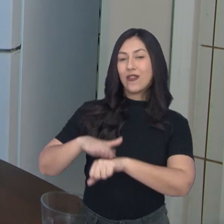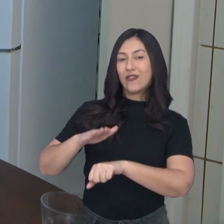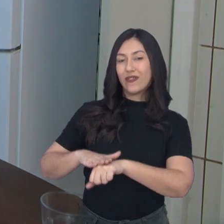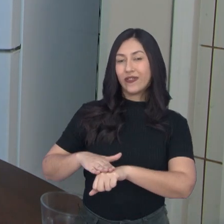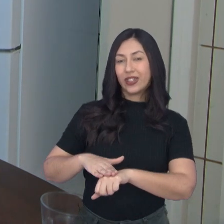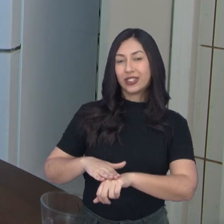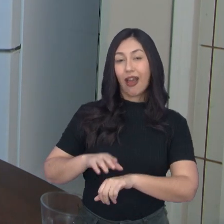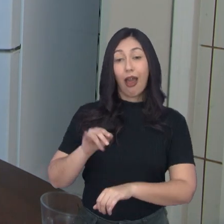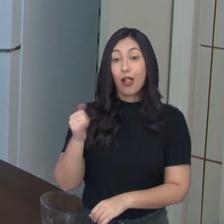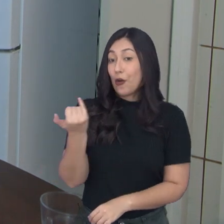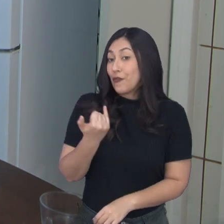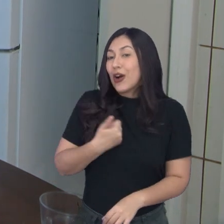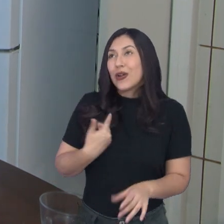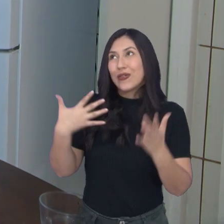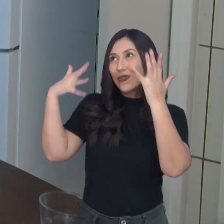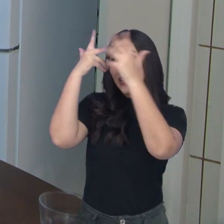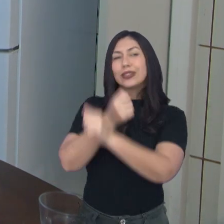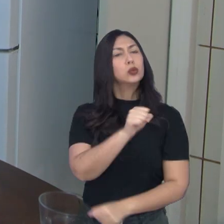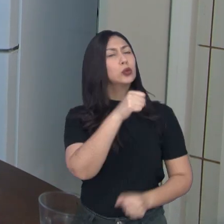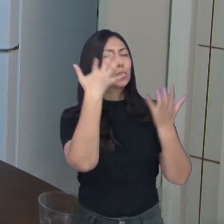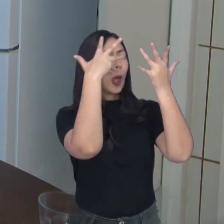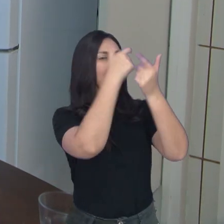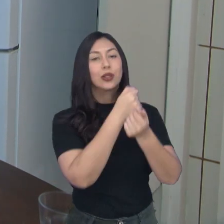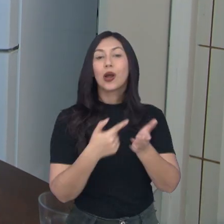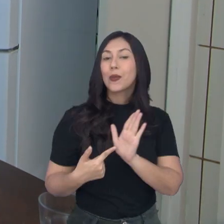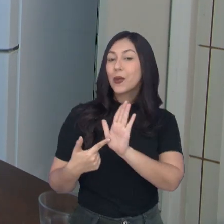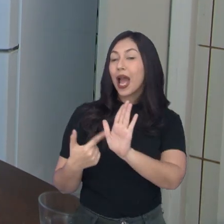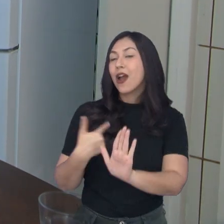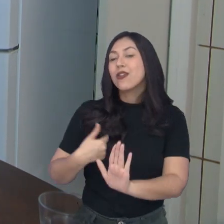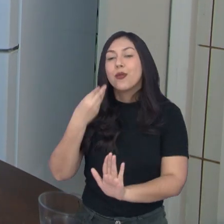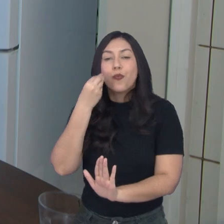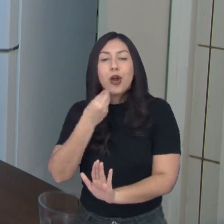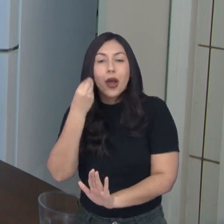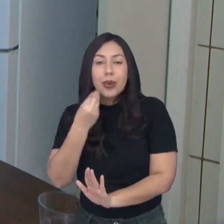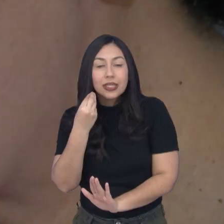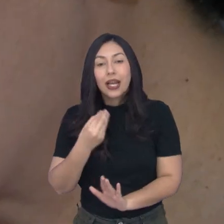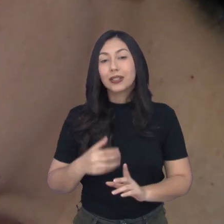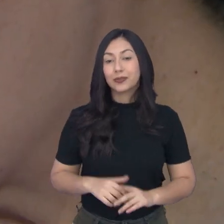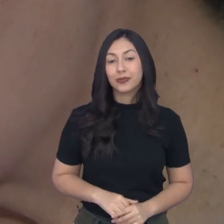Roseli falou que o meu ficou lindo, ficou Fernanda. Ficou lindo, lindo, lindo. Ó, tá aqui, vou experimentar, deixa eu ver.